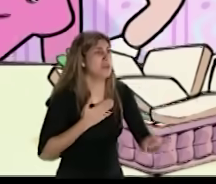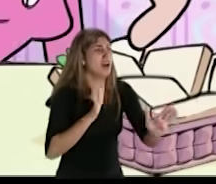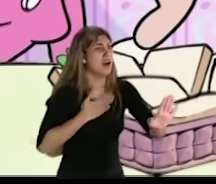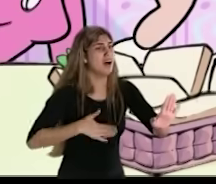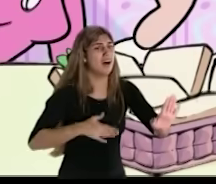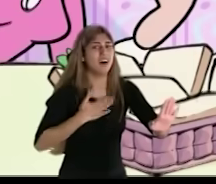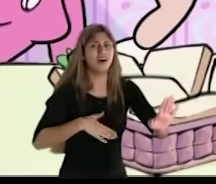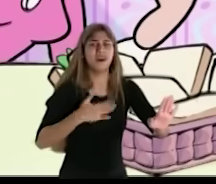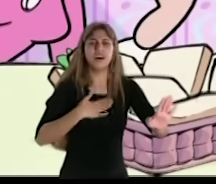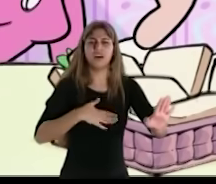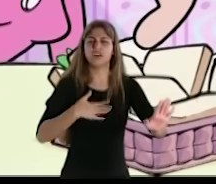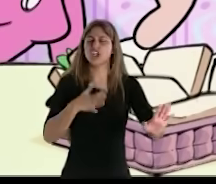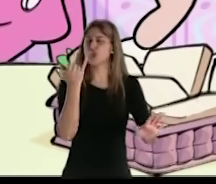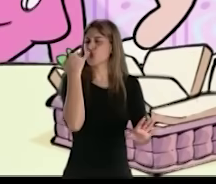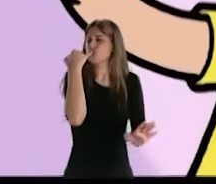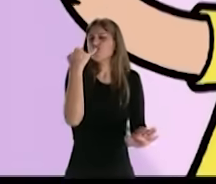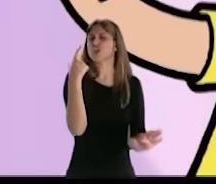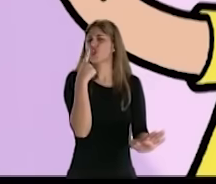Minhas frutas